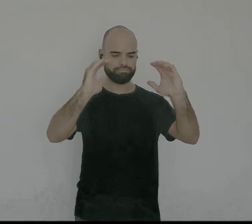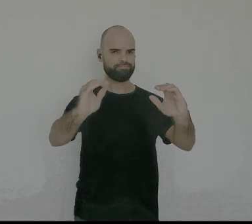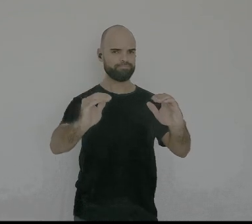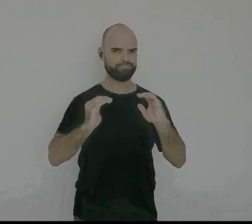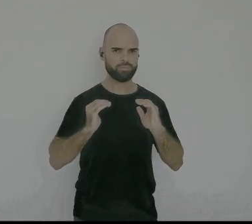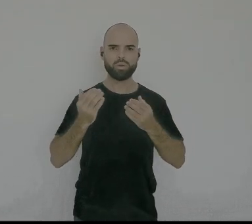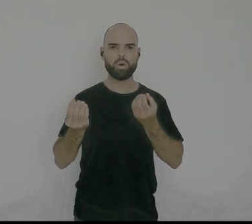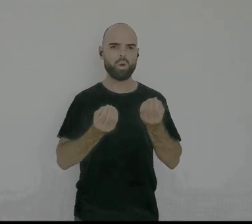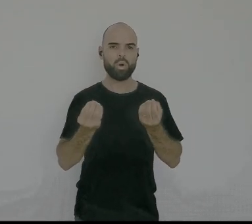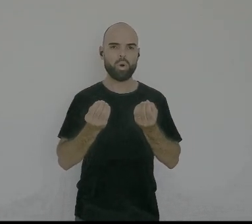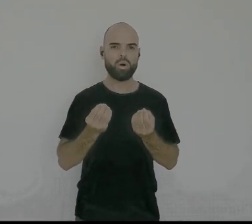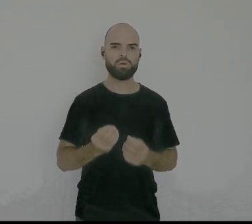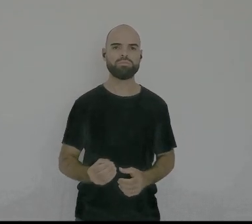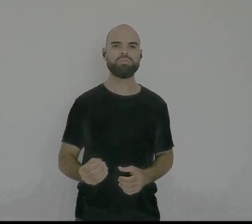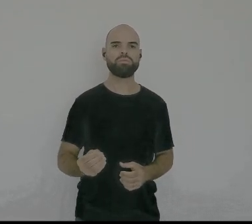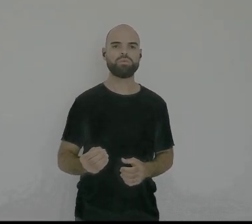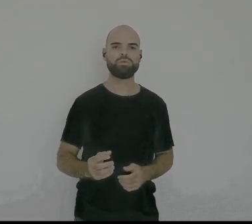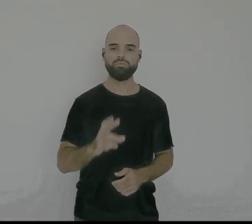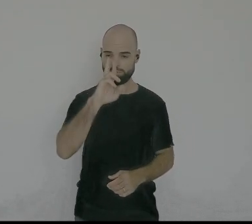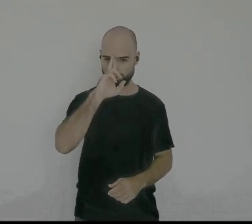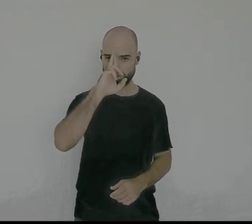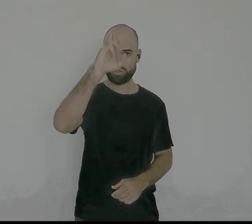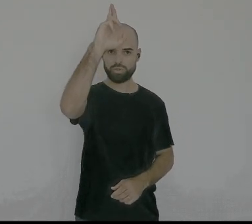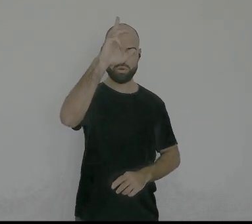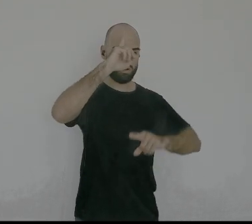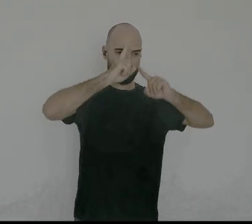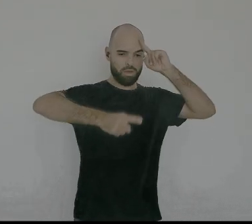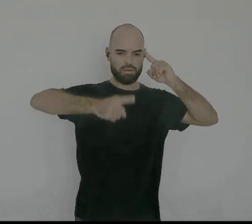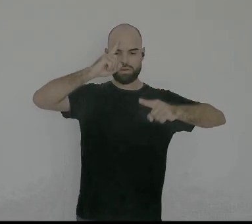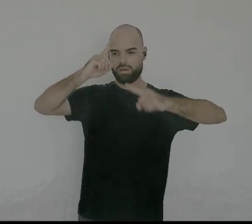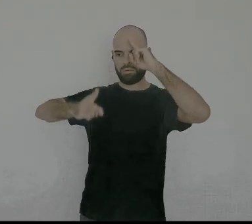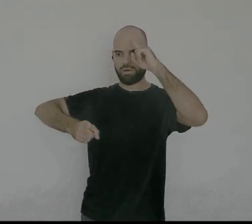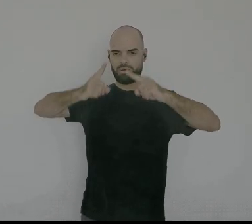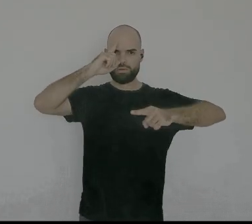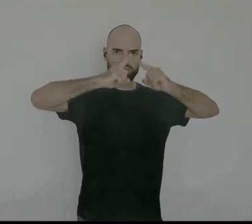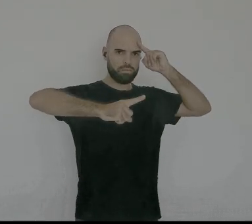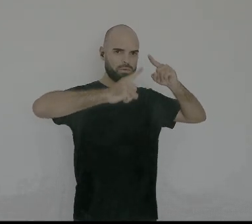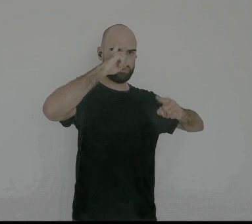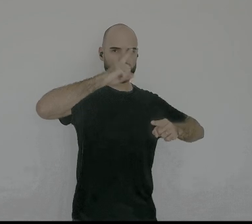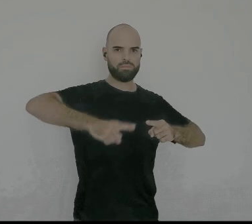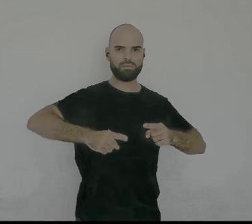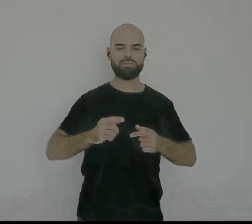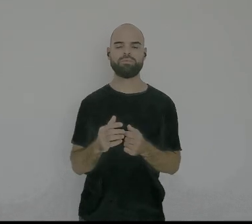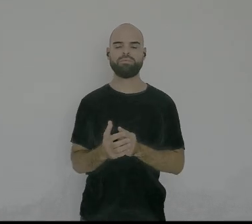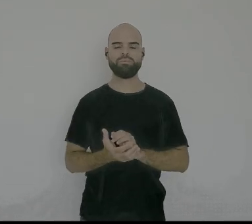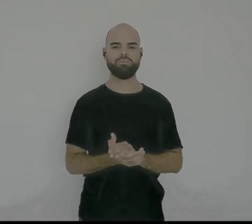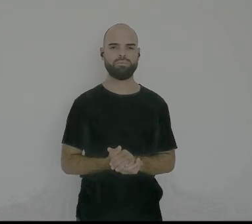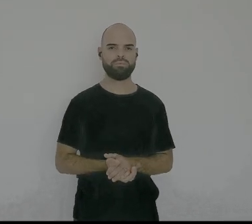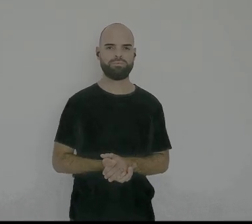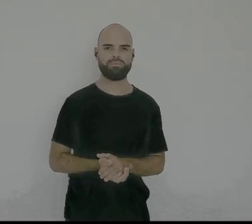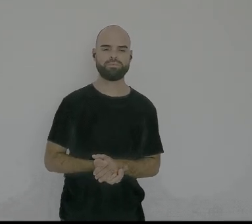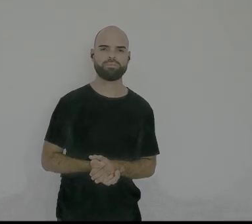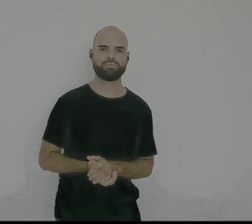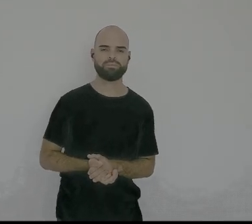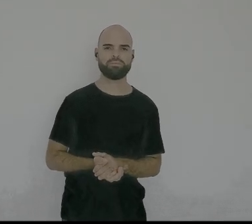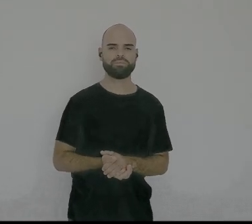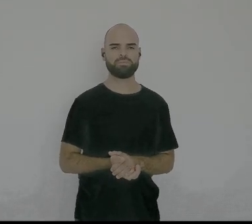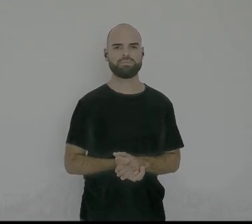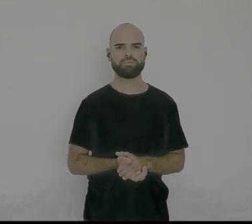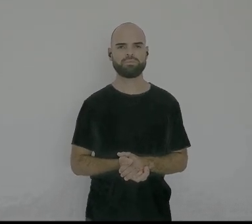garantir a obediência é o uso do poder hierárquico efetivado pelos gestores.